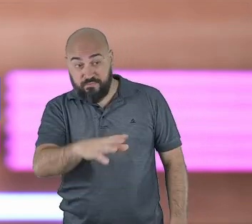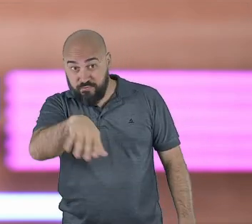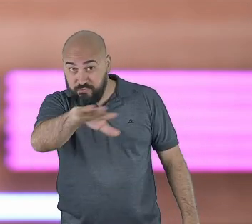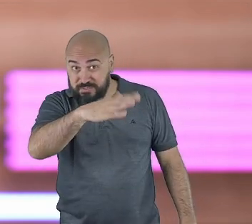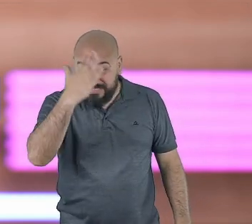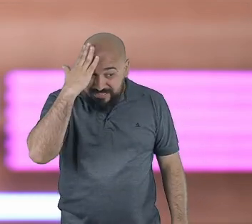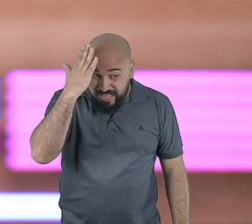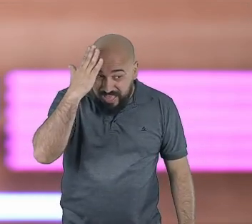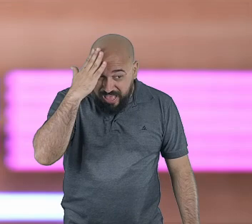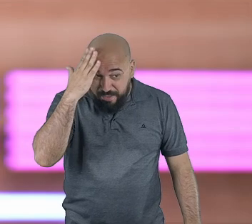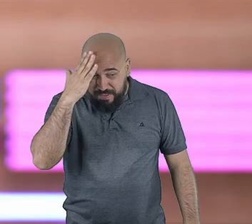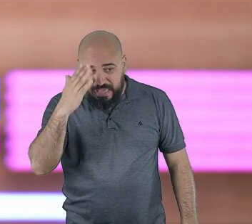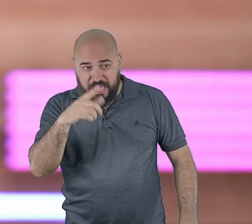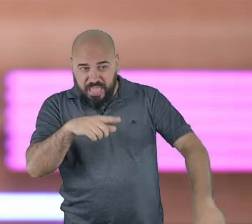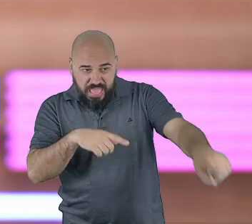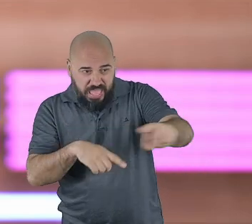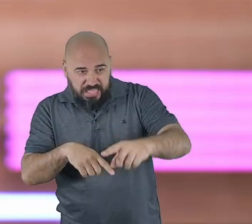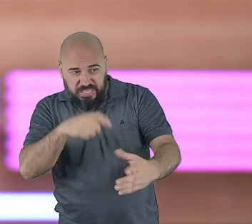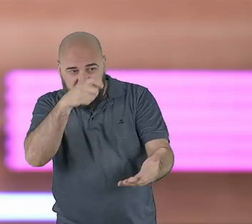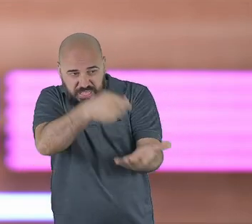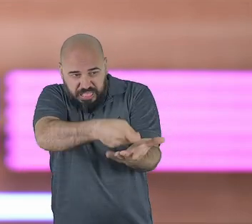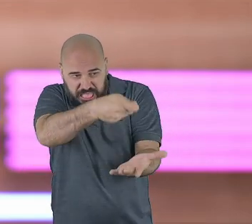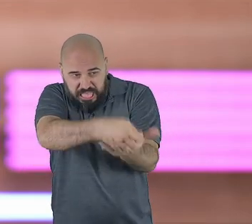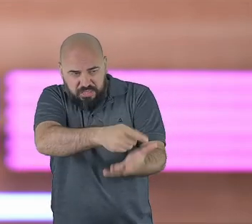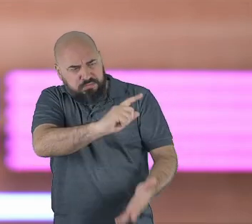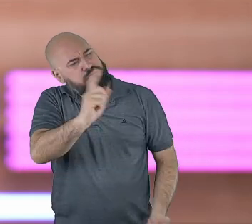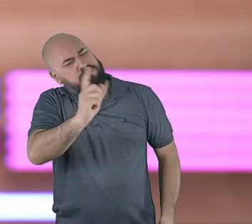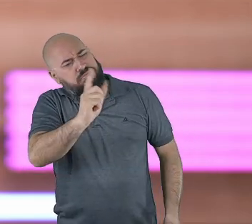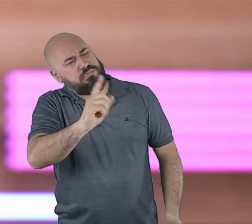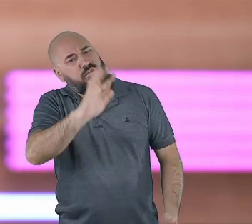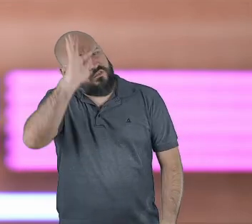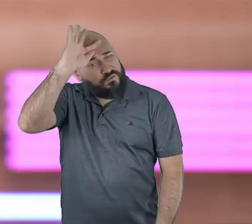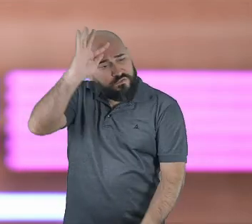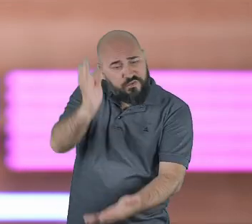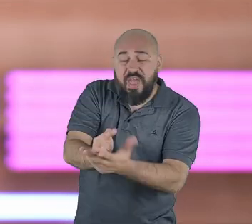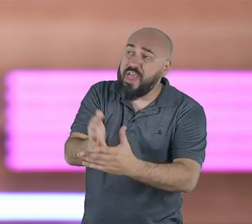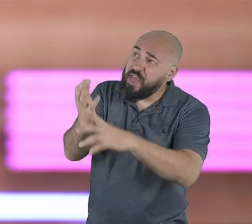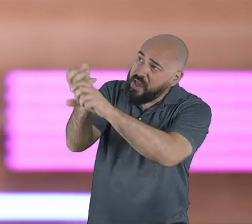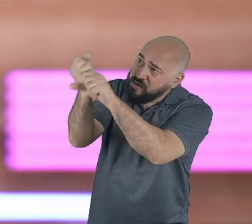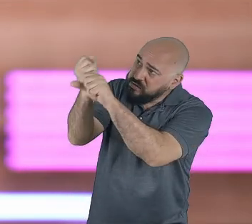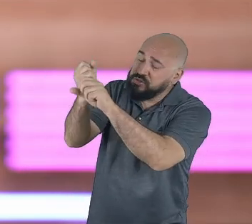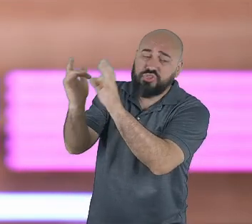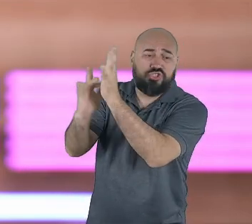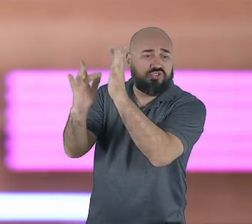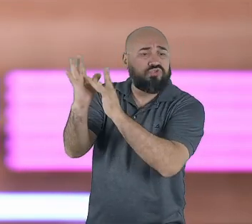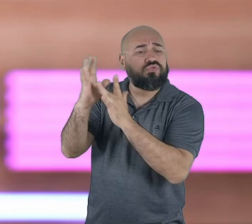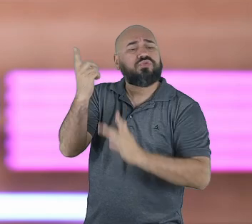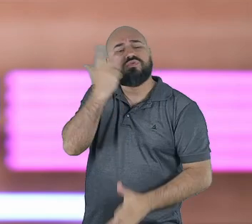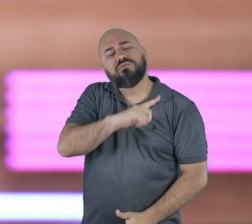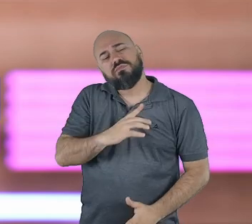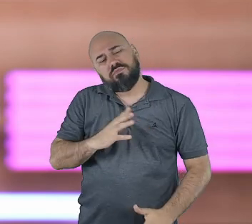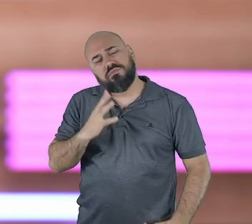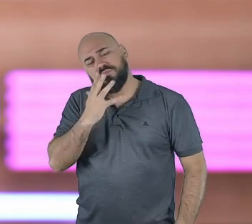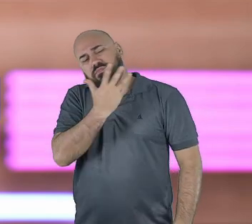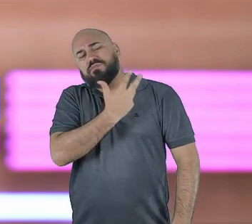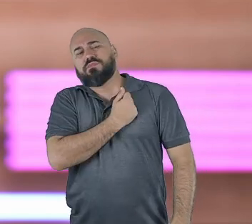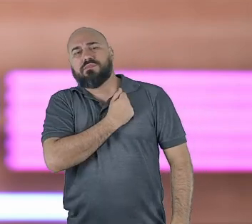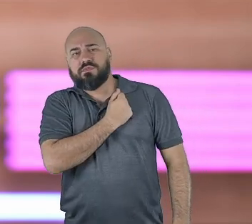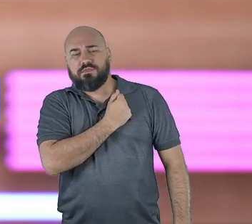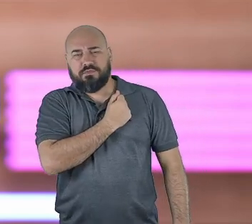que o homem não é justificado por obras da lei, e sim mediante a fé em Jesus Cristo. E